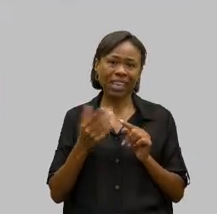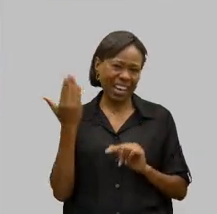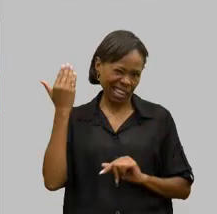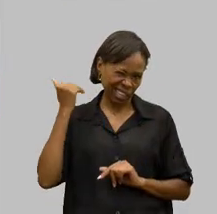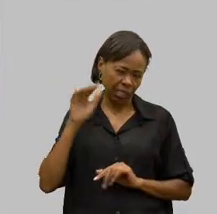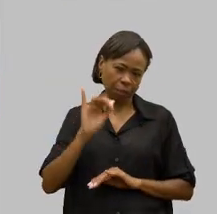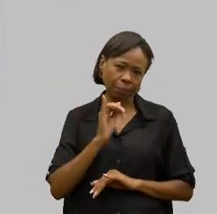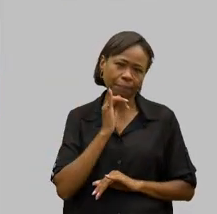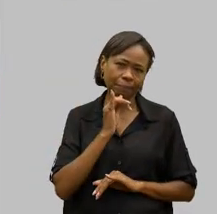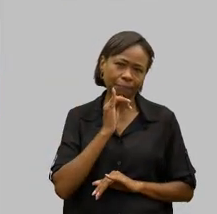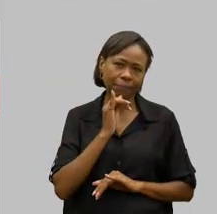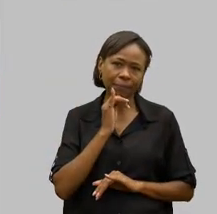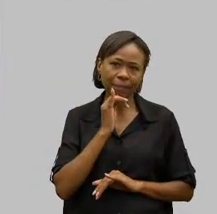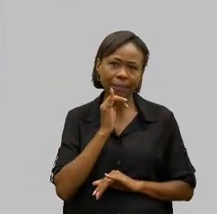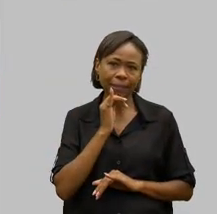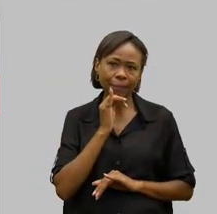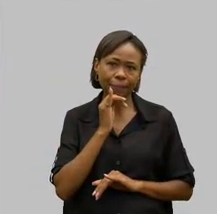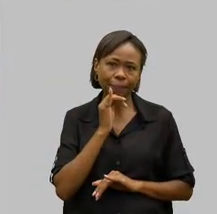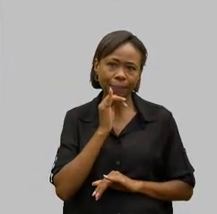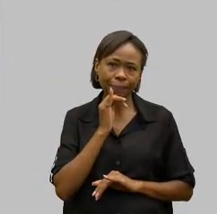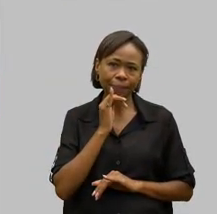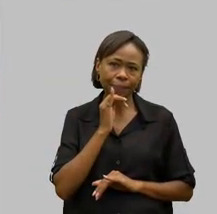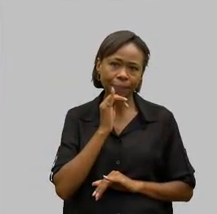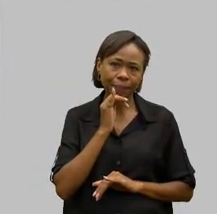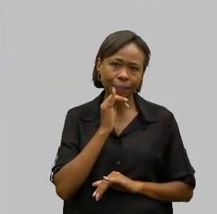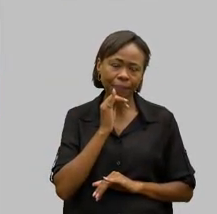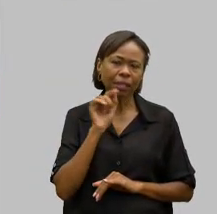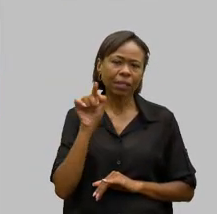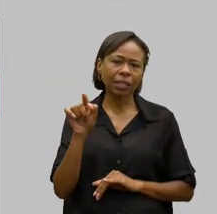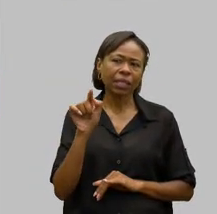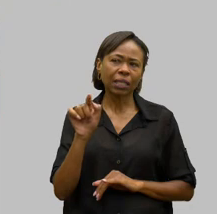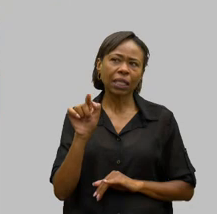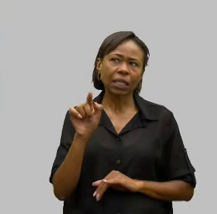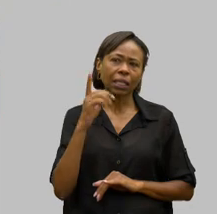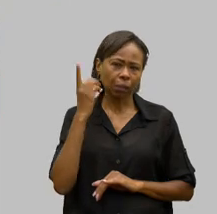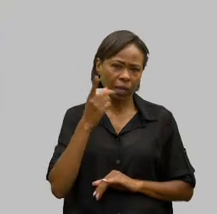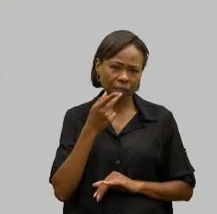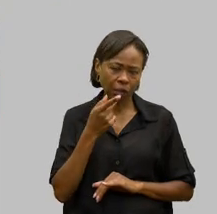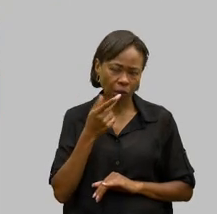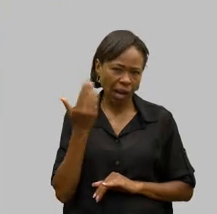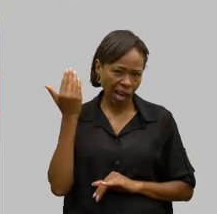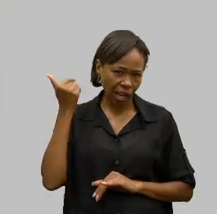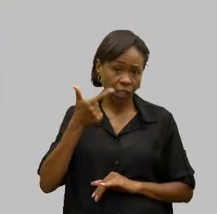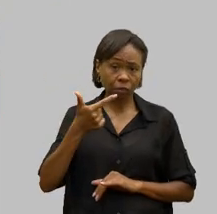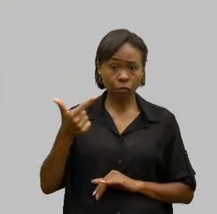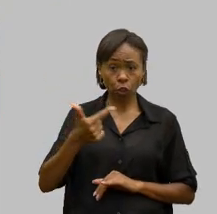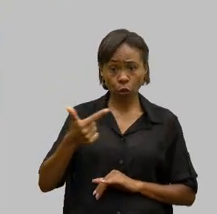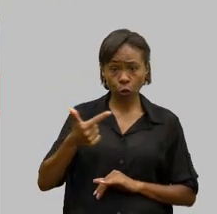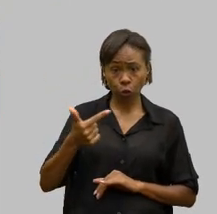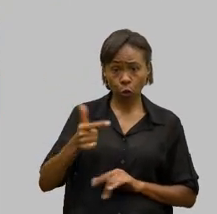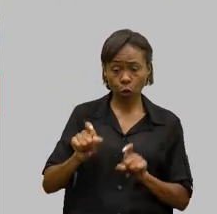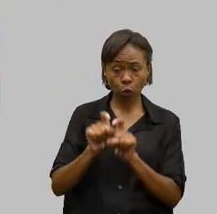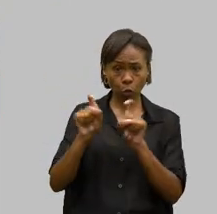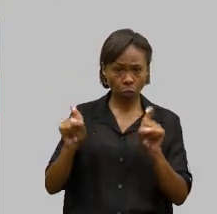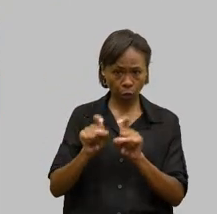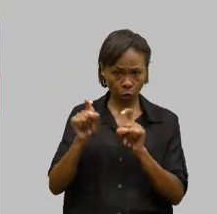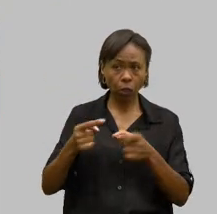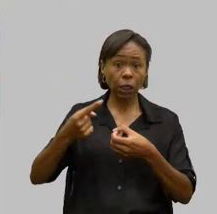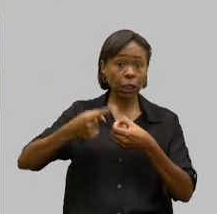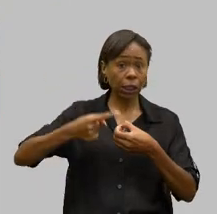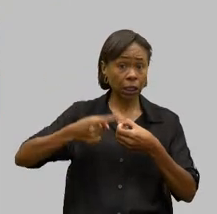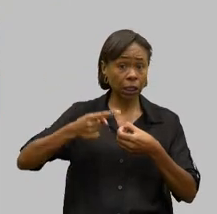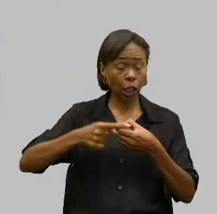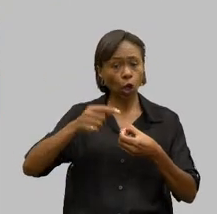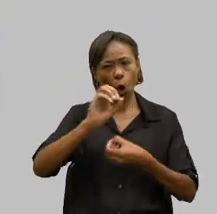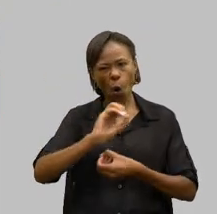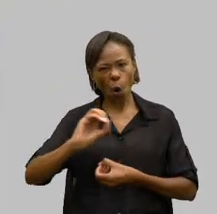exemplo, o Juruáia, deputado Enes, me solicitou na época 22 computadores. Cidade Juruáia, sempre